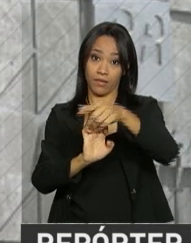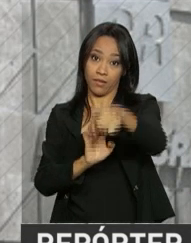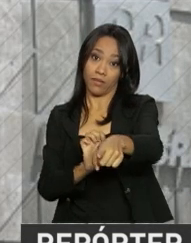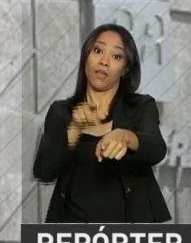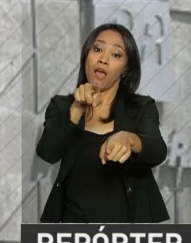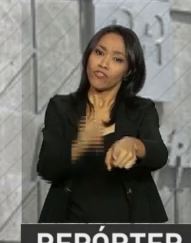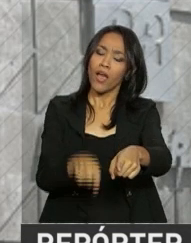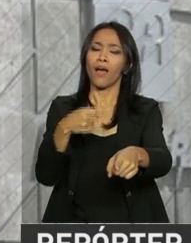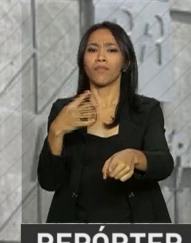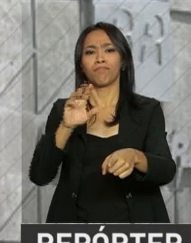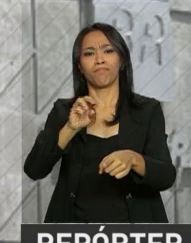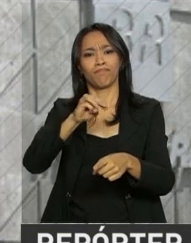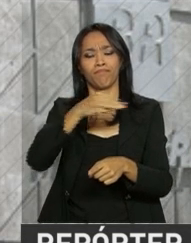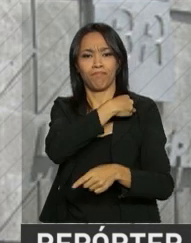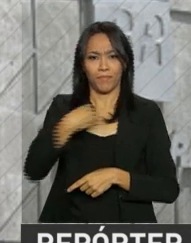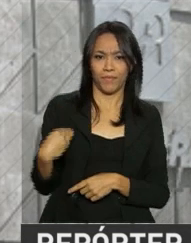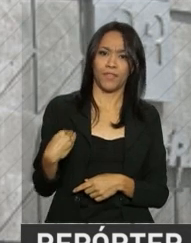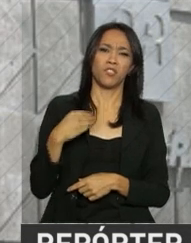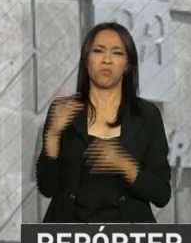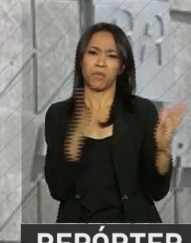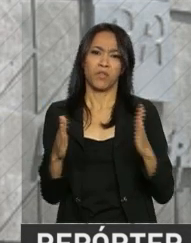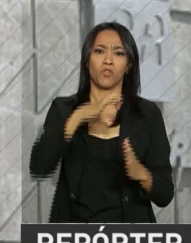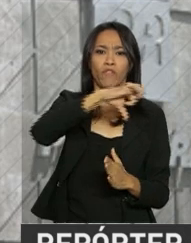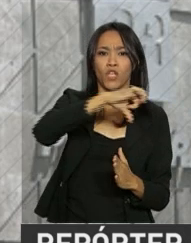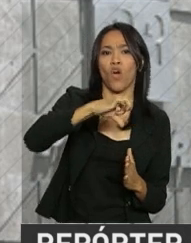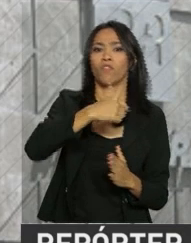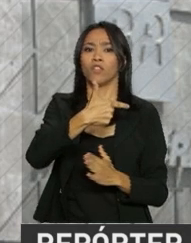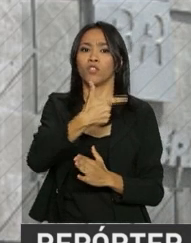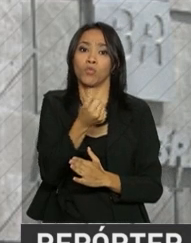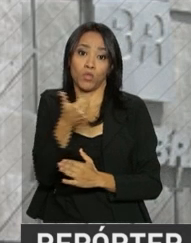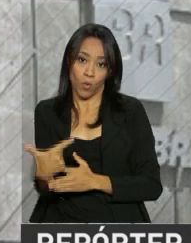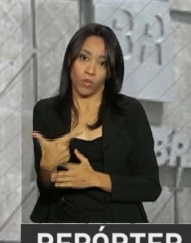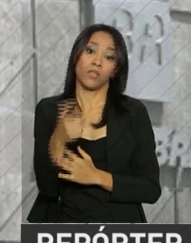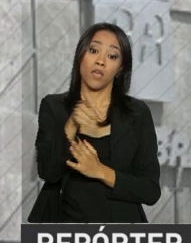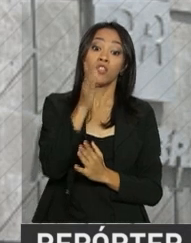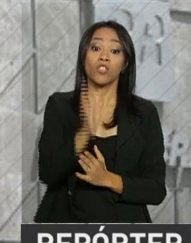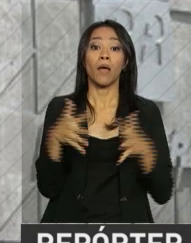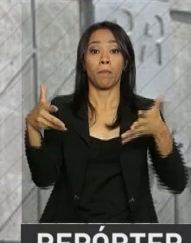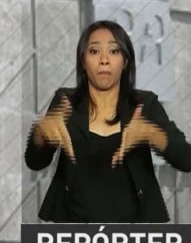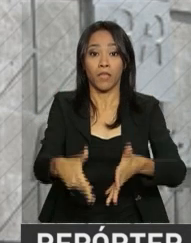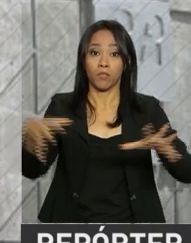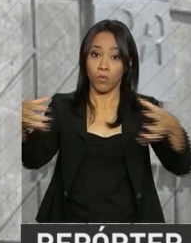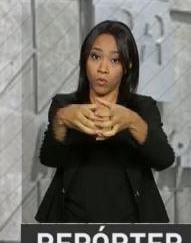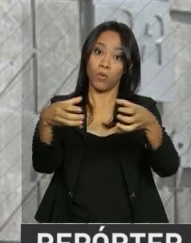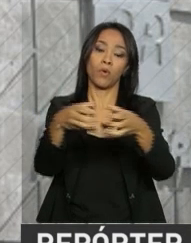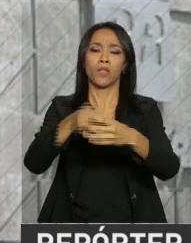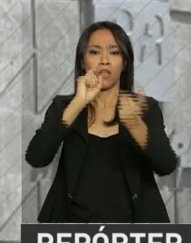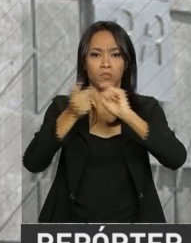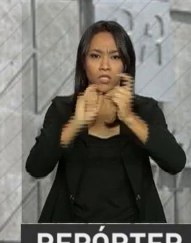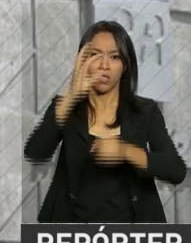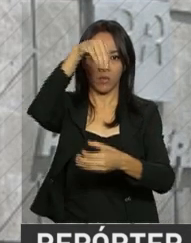parente já foi ministro de estado entre 1999 e 2002 também foi membro do Conselho de administração da